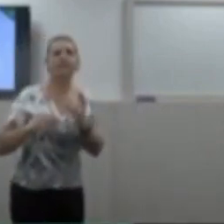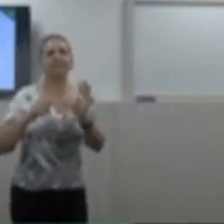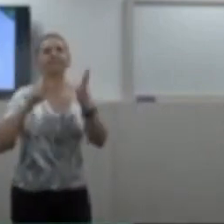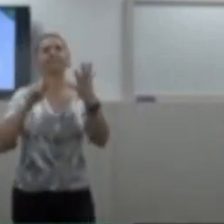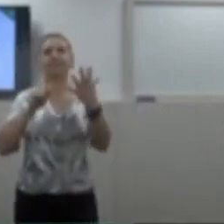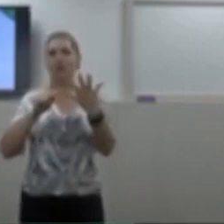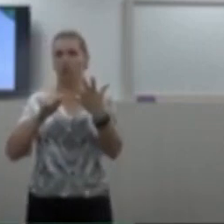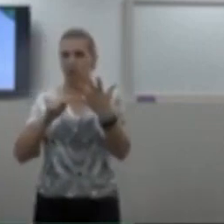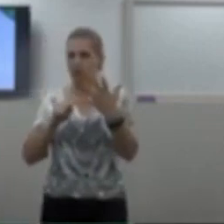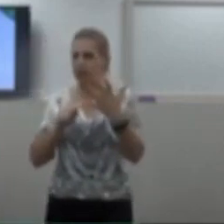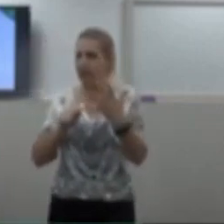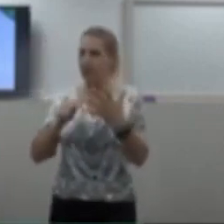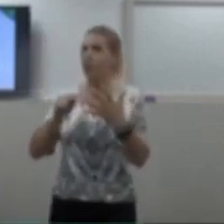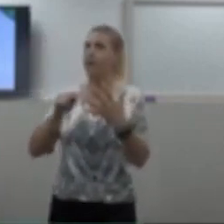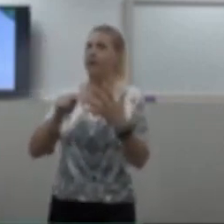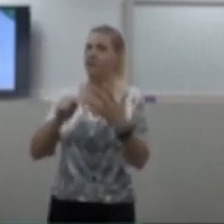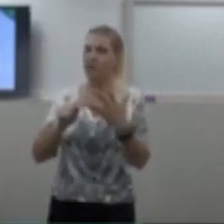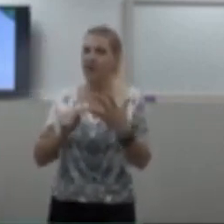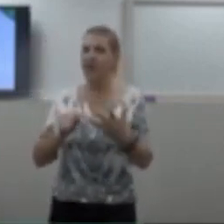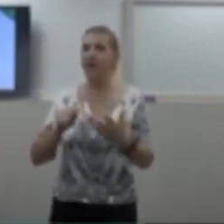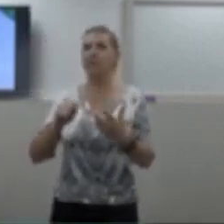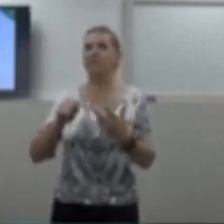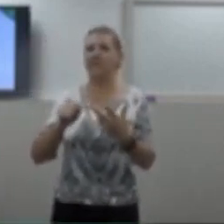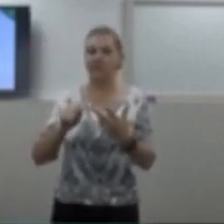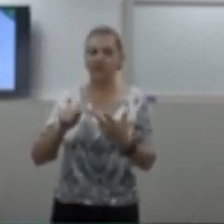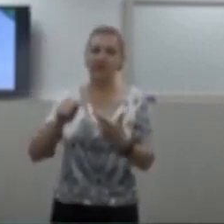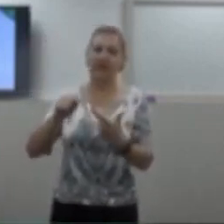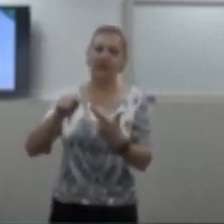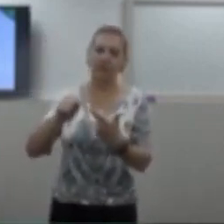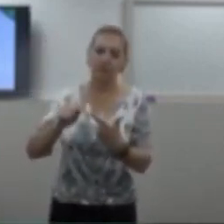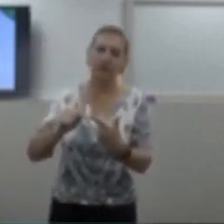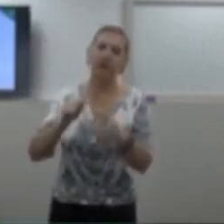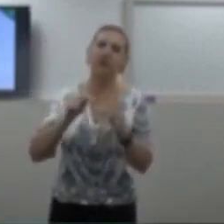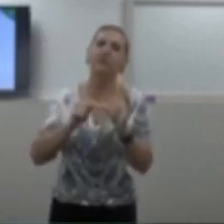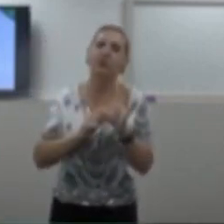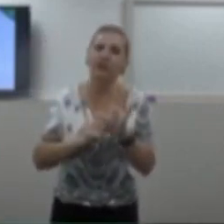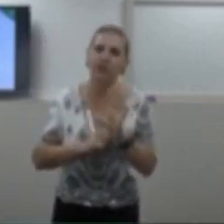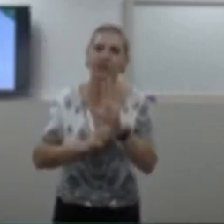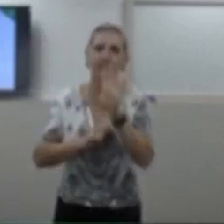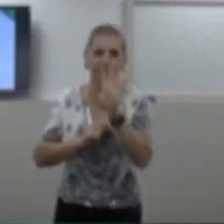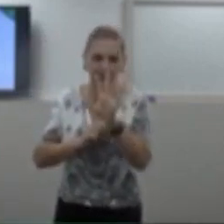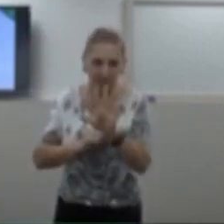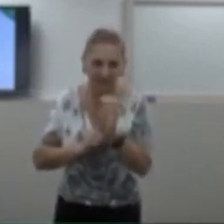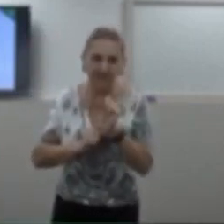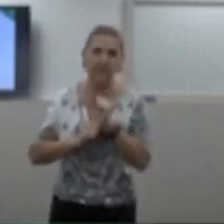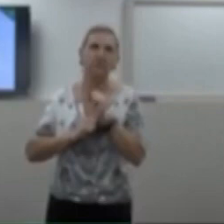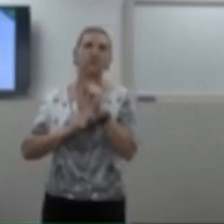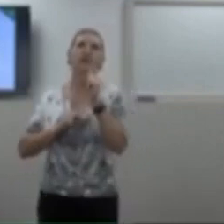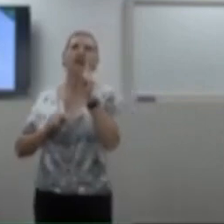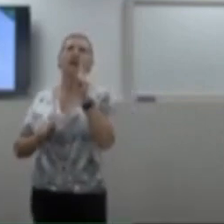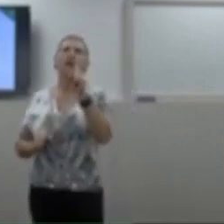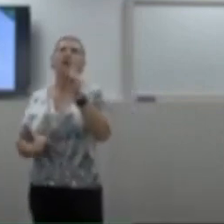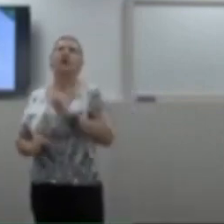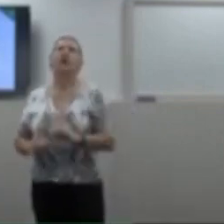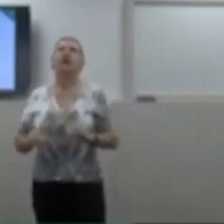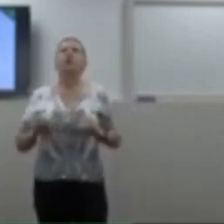dividem em ordinal, cardinal, fracionário, multiplicativo e coletivo. Não